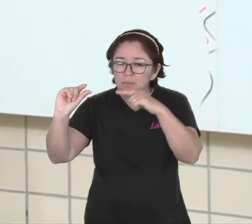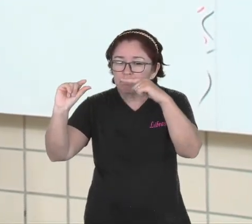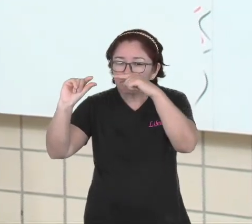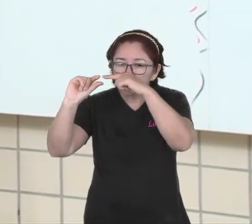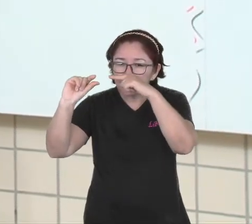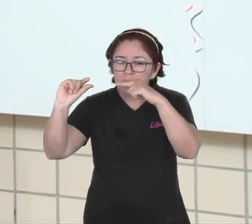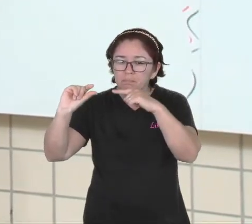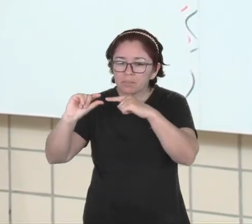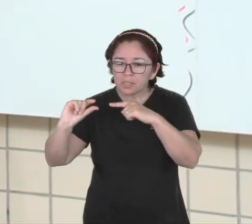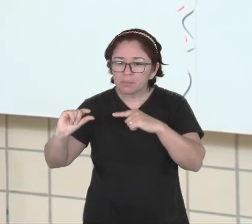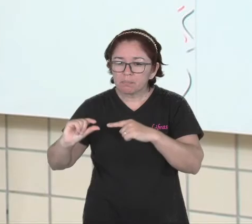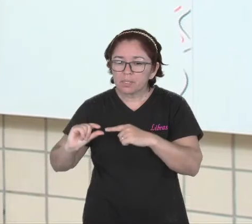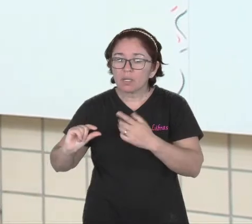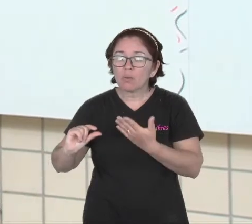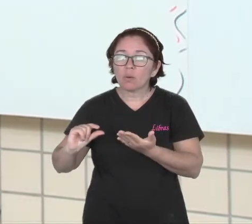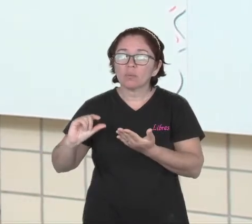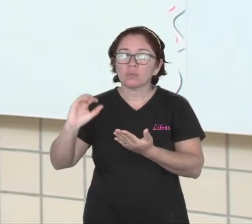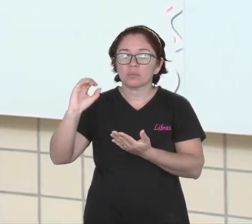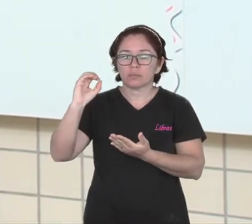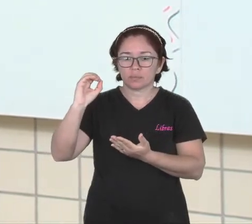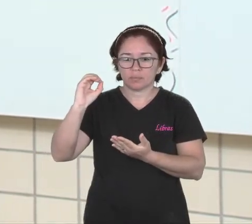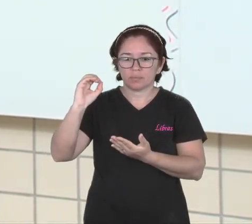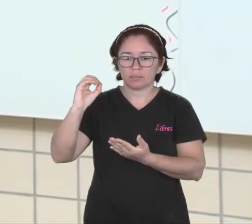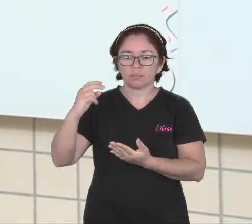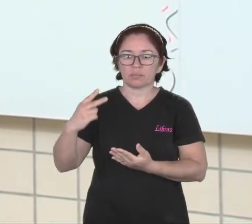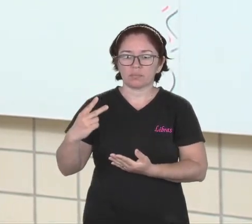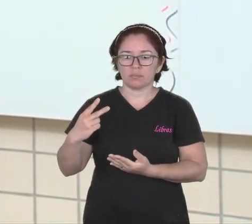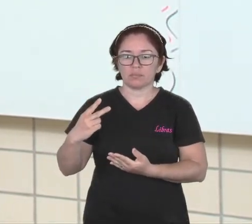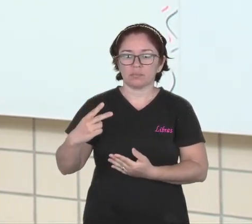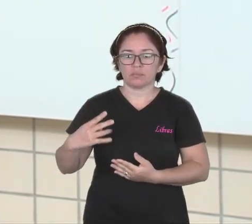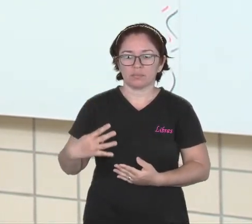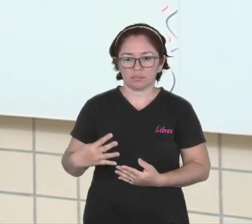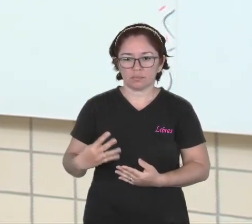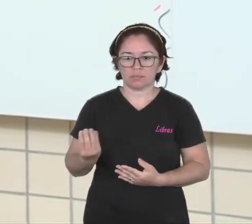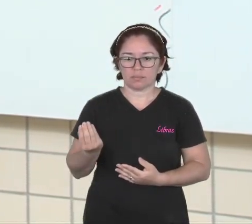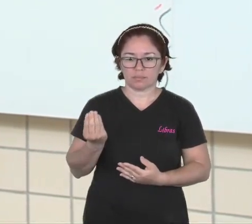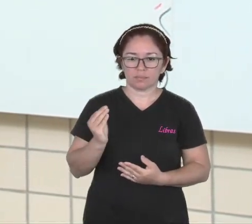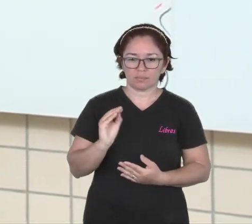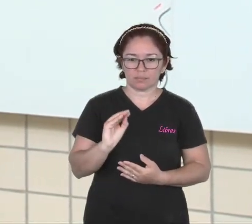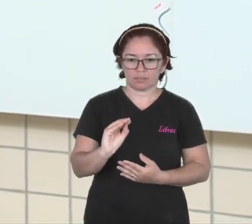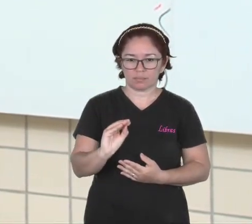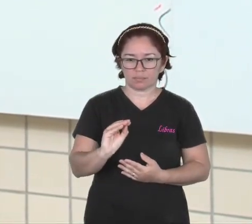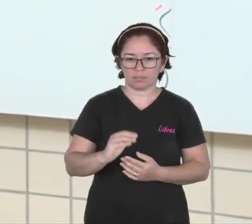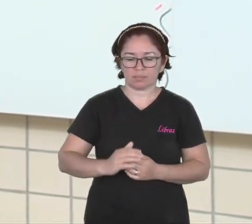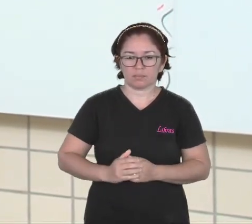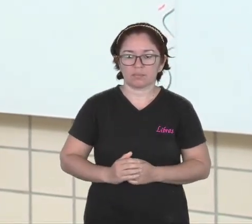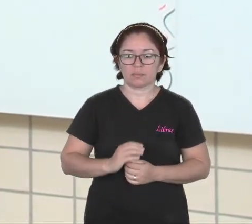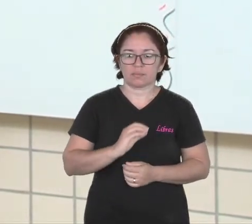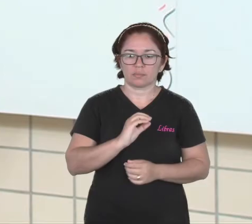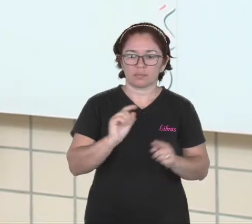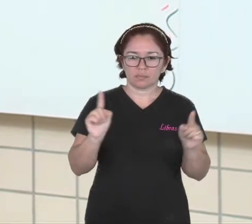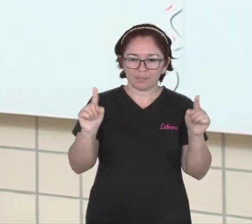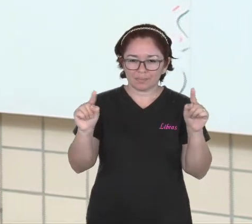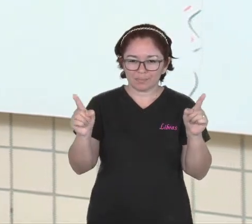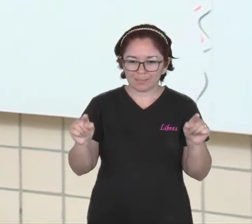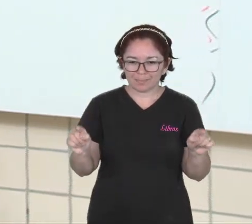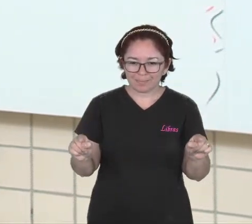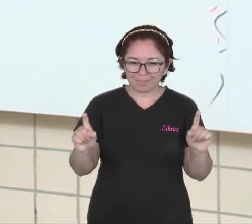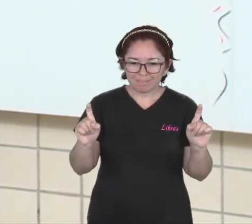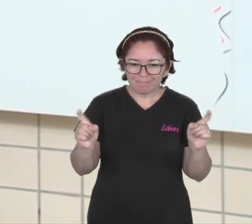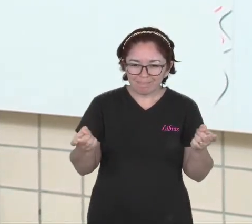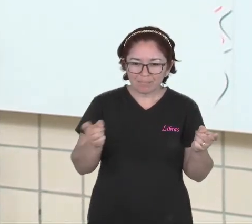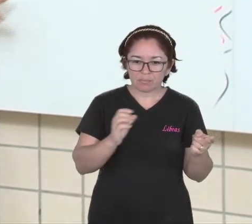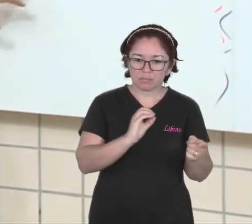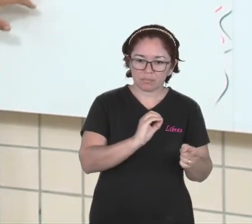o 2 e o 4. Então, nesse caso, eu sou obrigado a anotar apenas os elementos. Eu